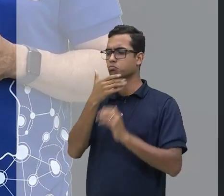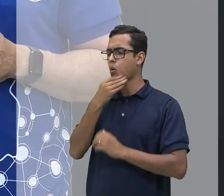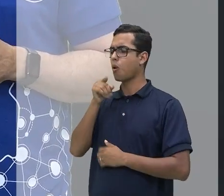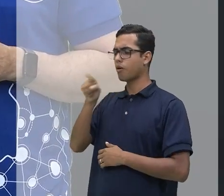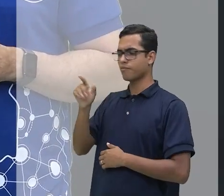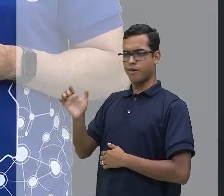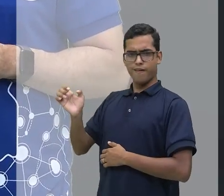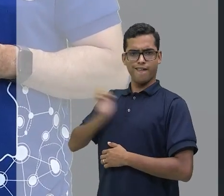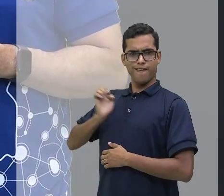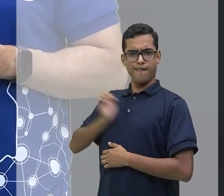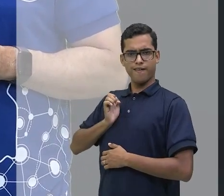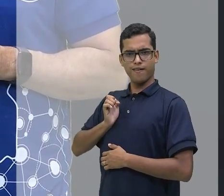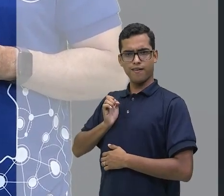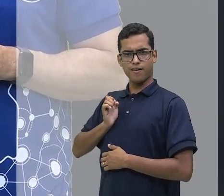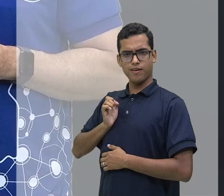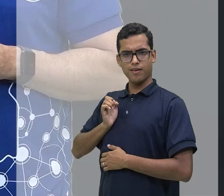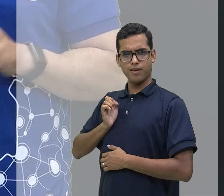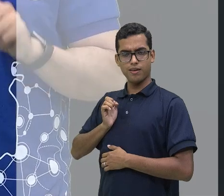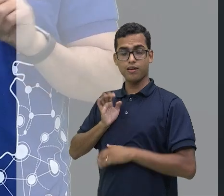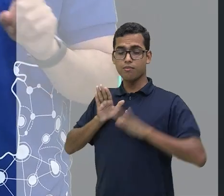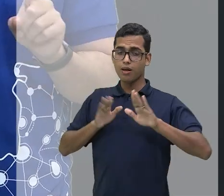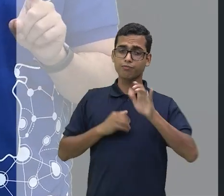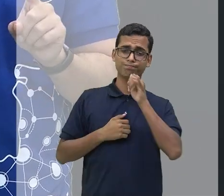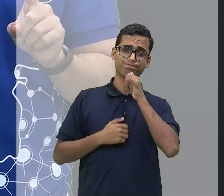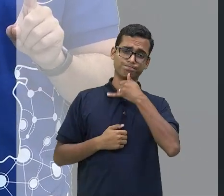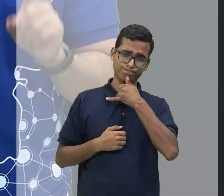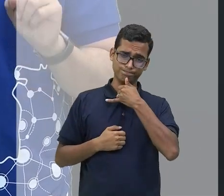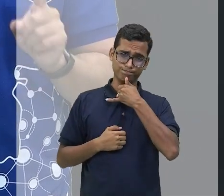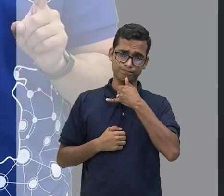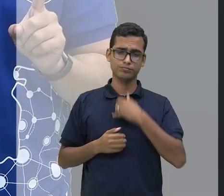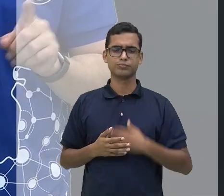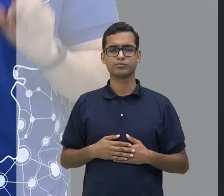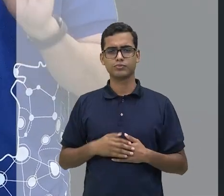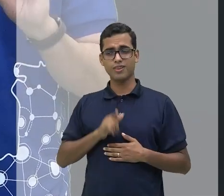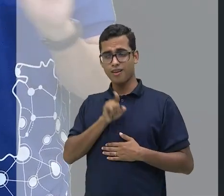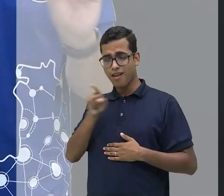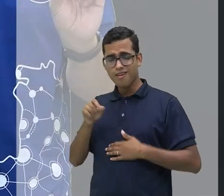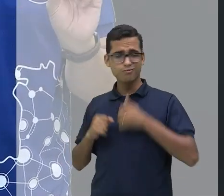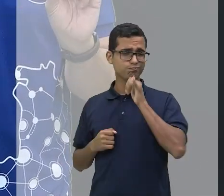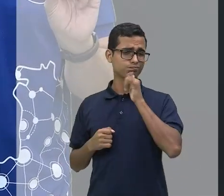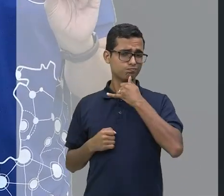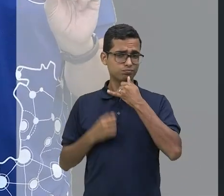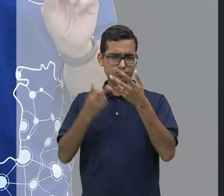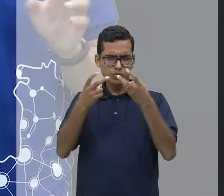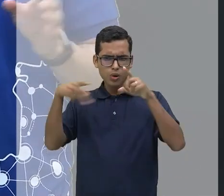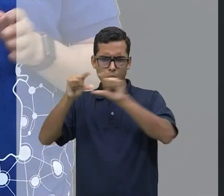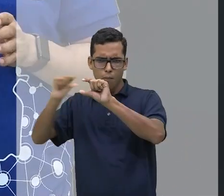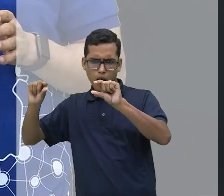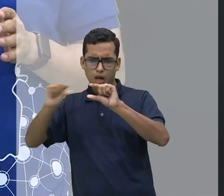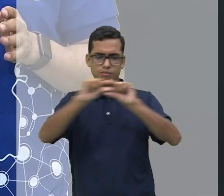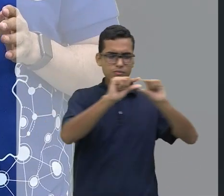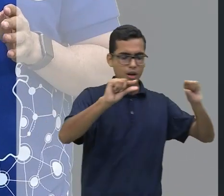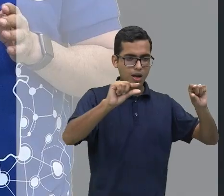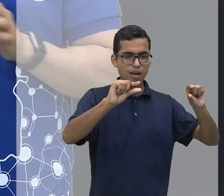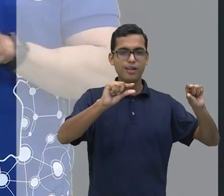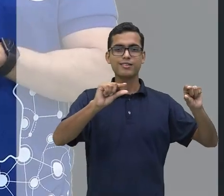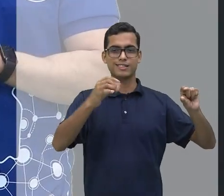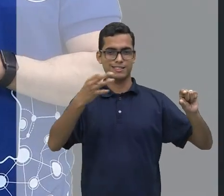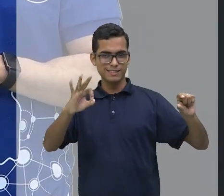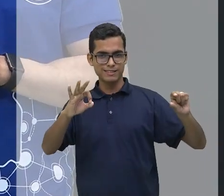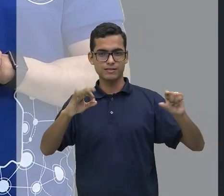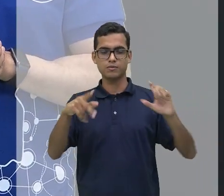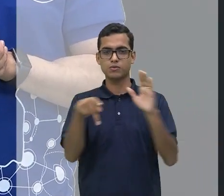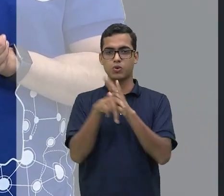is unhappy, ele é infeliz. Tenho duas frases separadas aqui, duas orações separadas. Oração é uma frase que tem